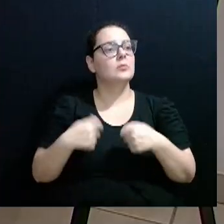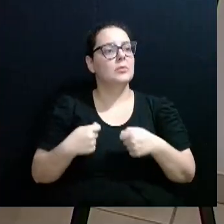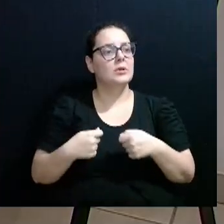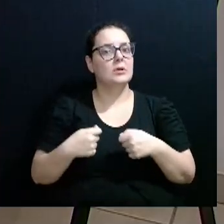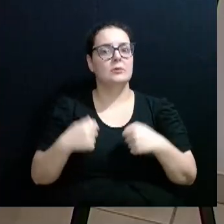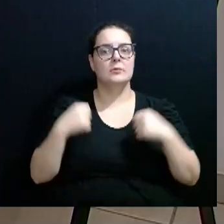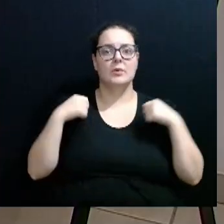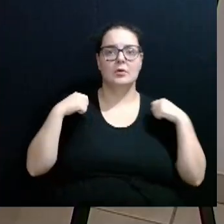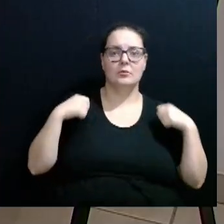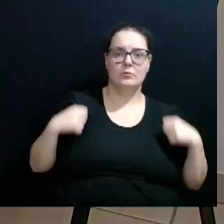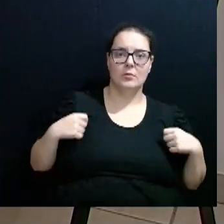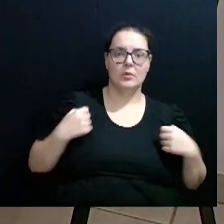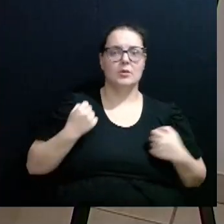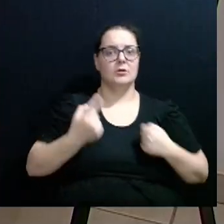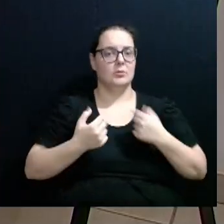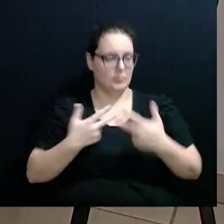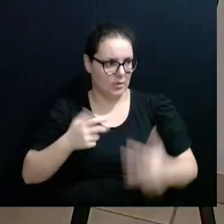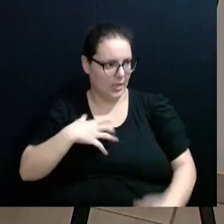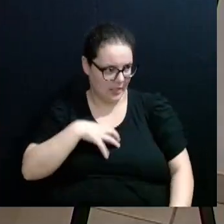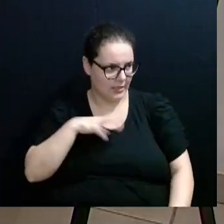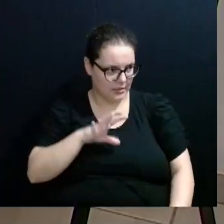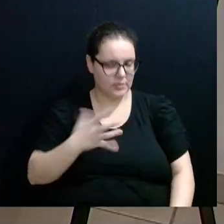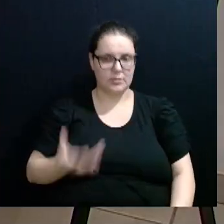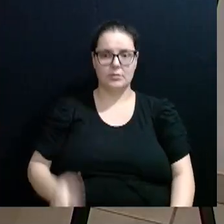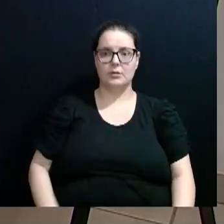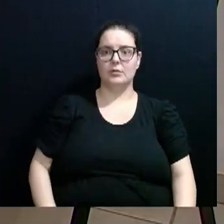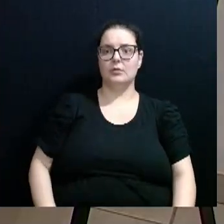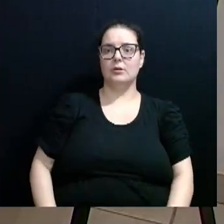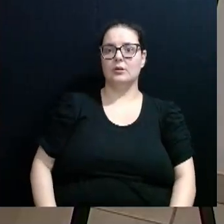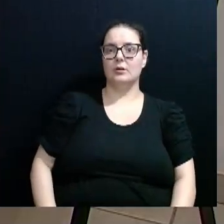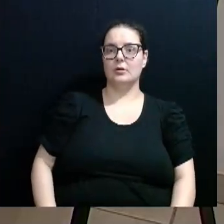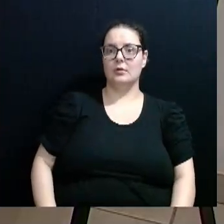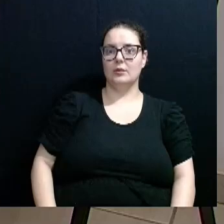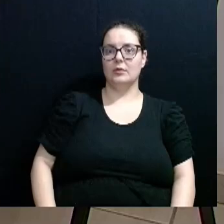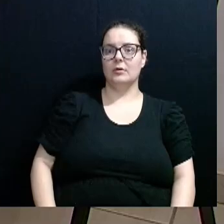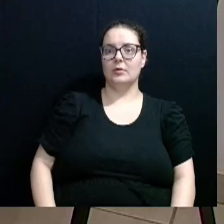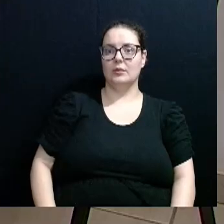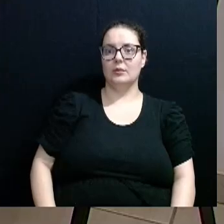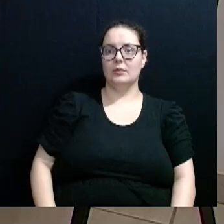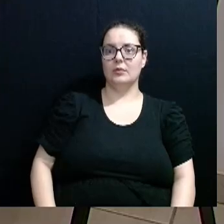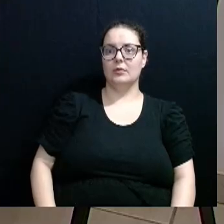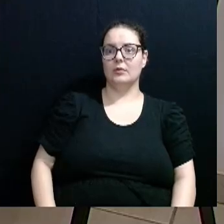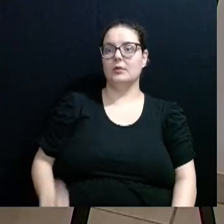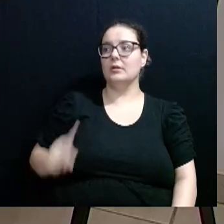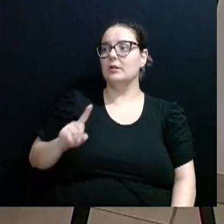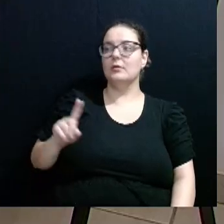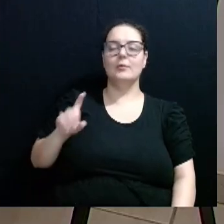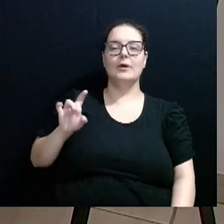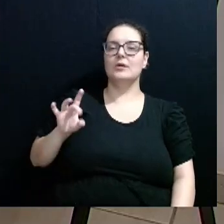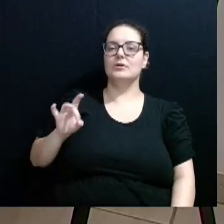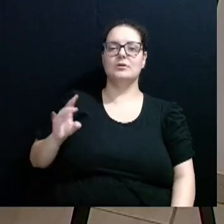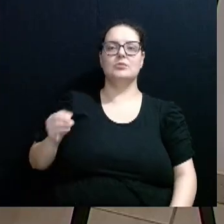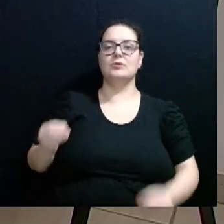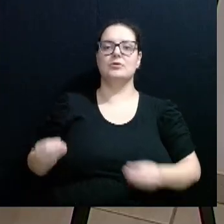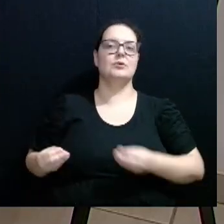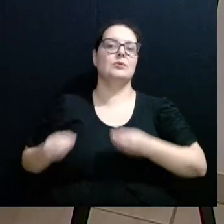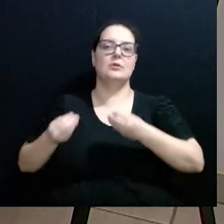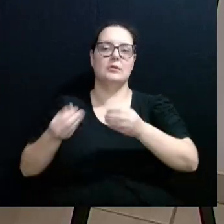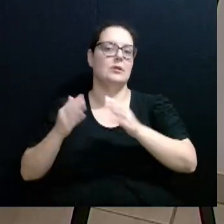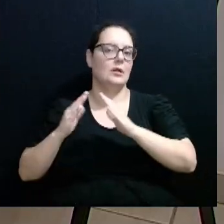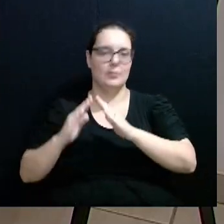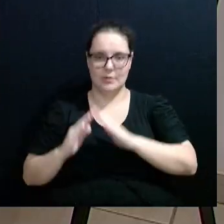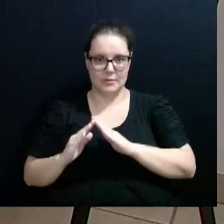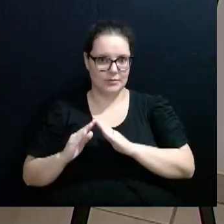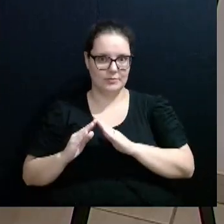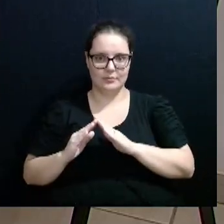de alguma coisa, é isso? Também é o tratamento seguinte, dentário. né? Não basta fornecer a moradia, não